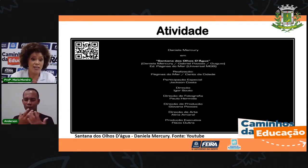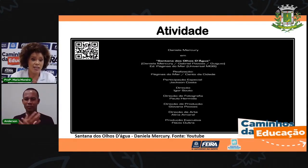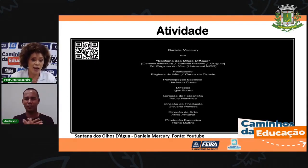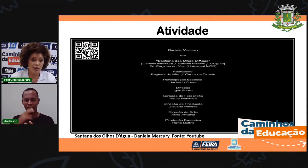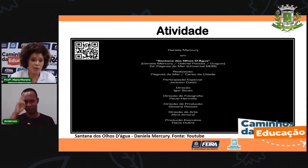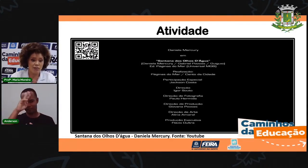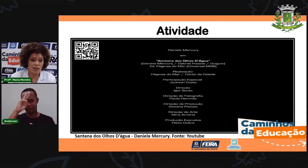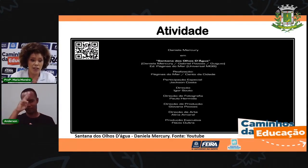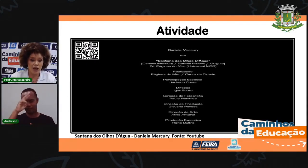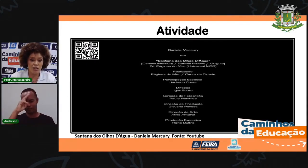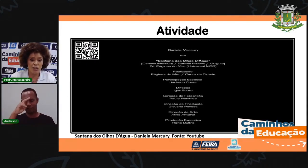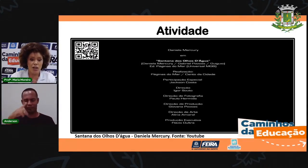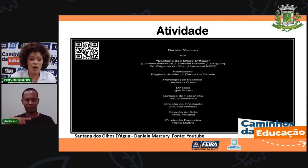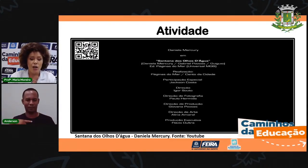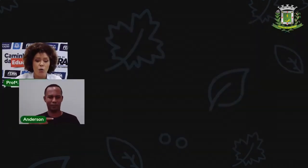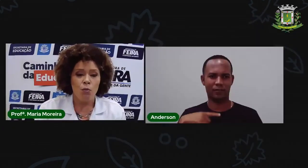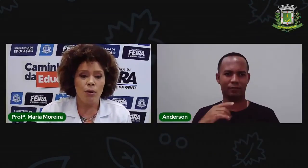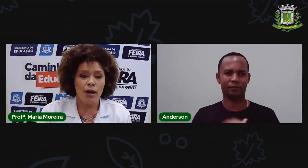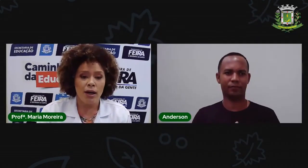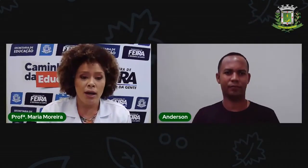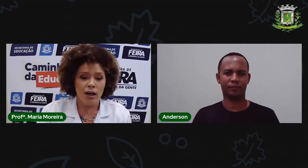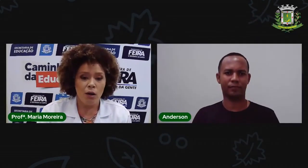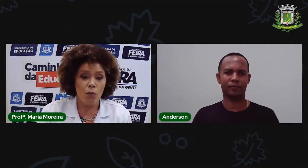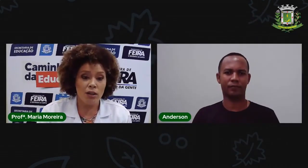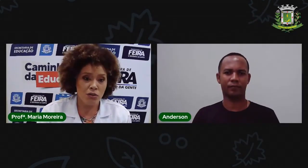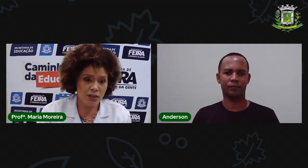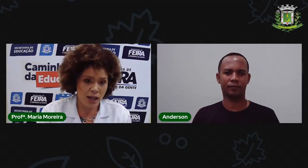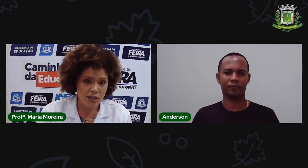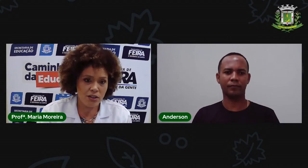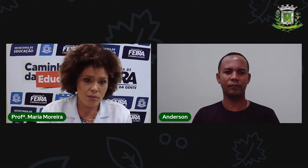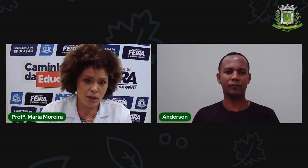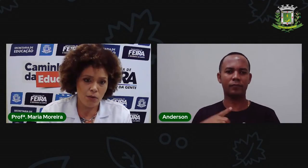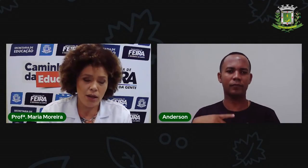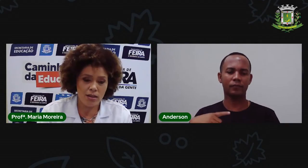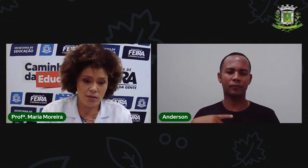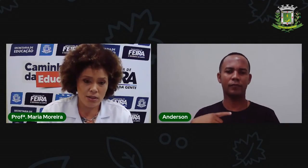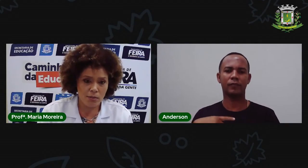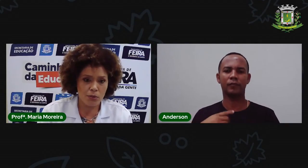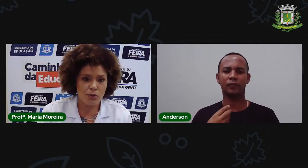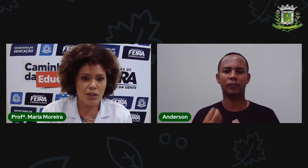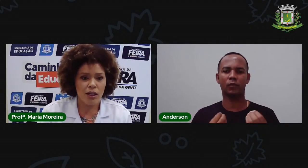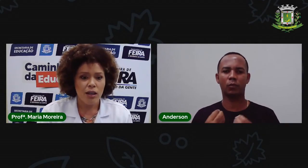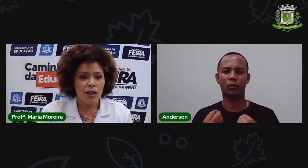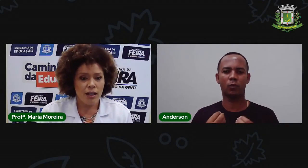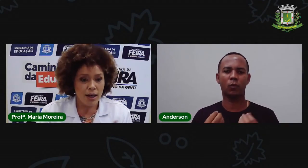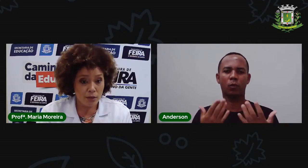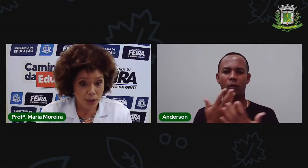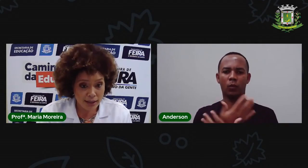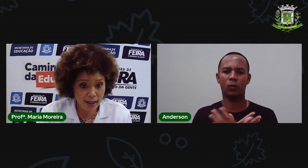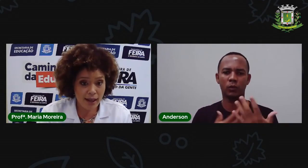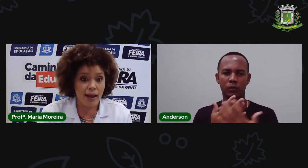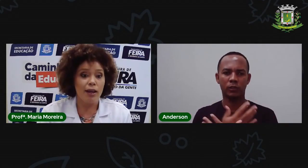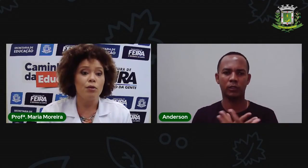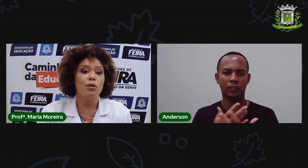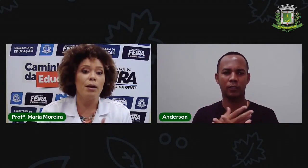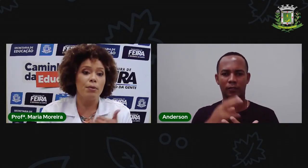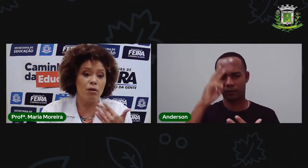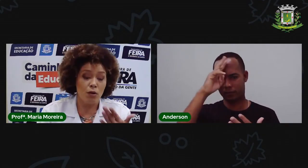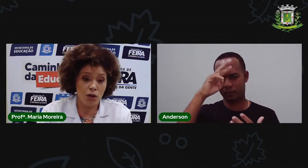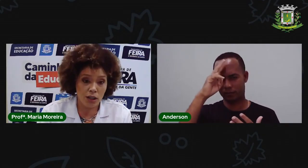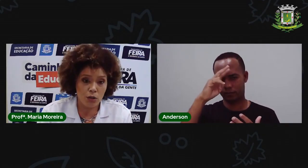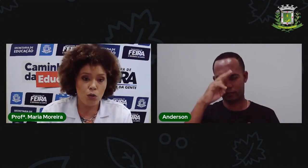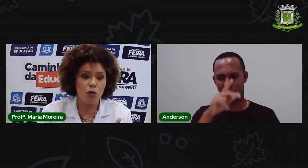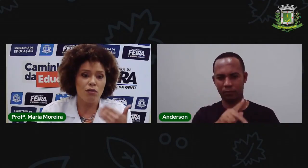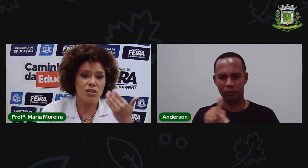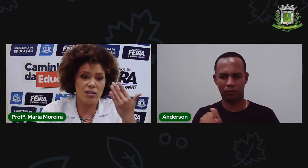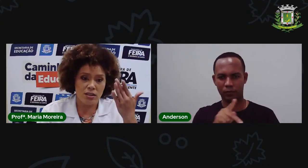vocês realizaram, na verdade, uma atividade também com relação a essa música, que era no caderno, que a